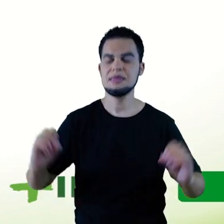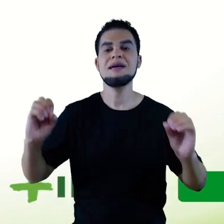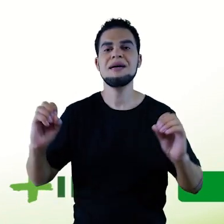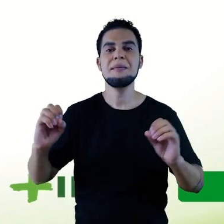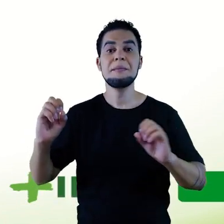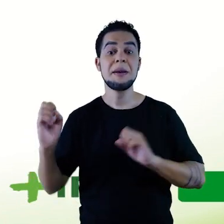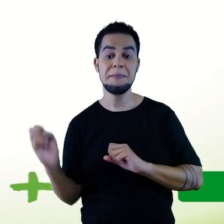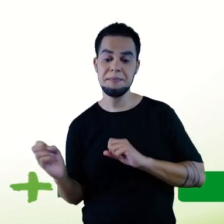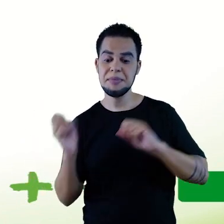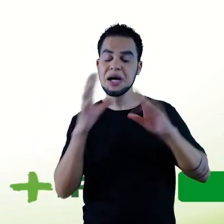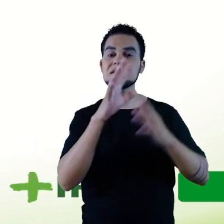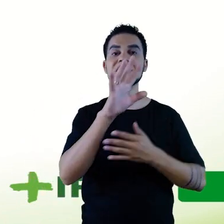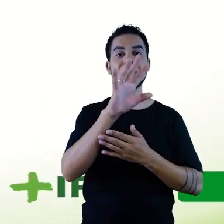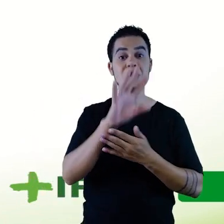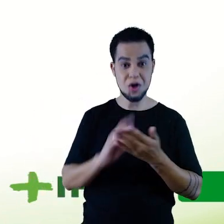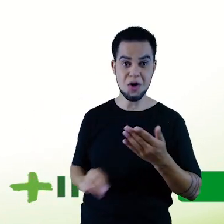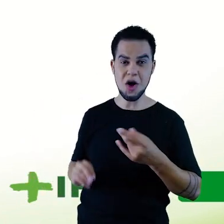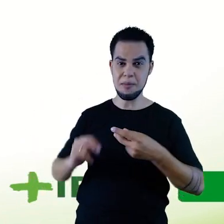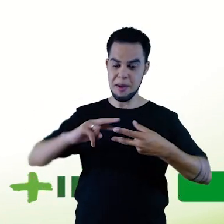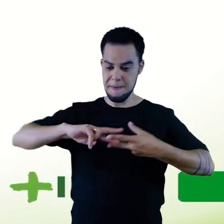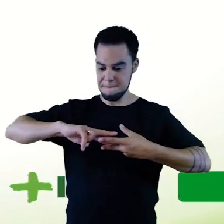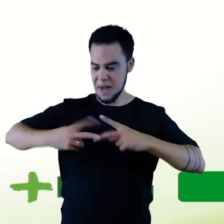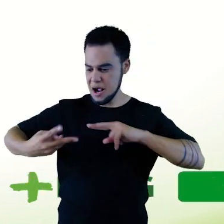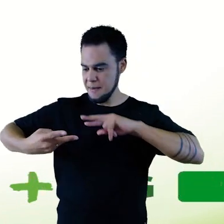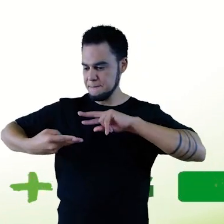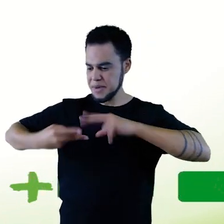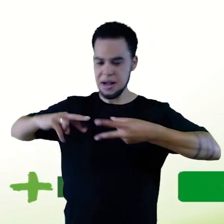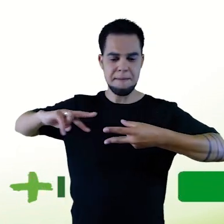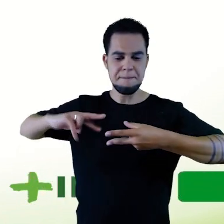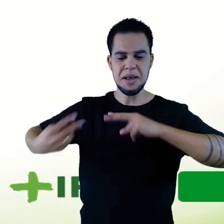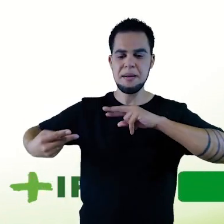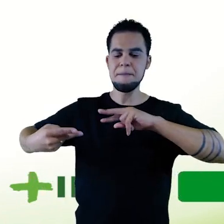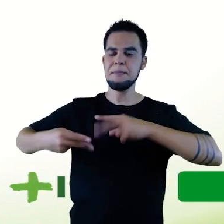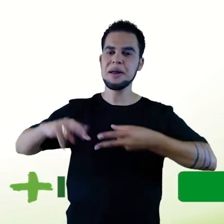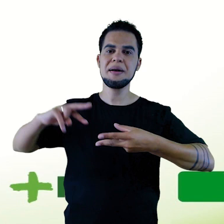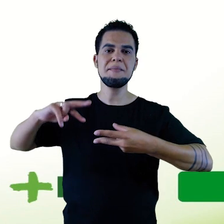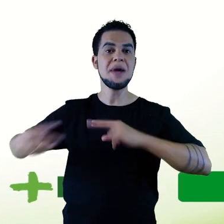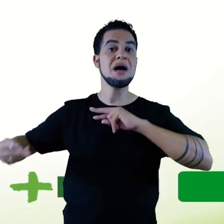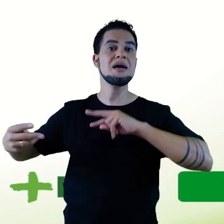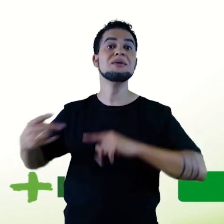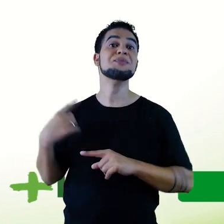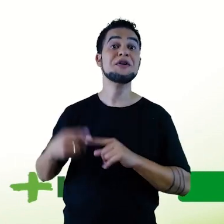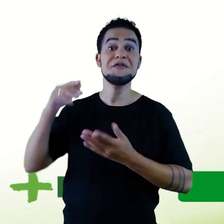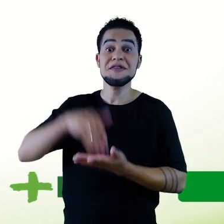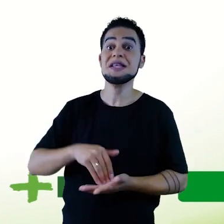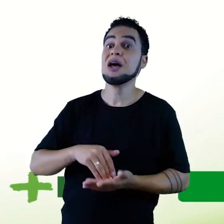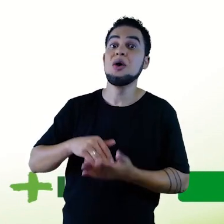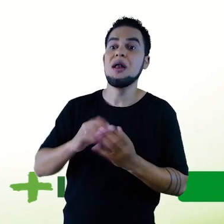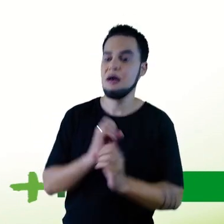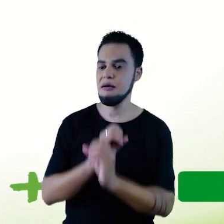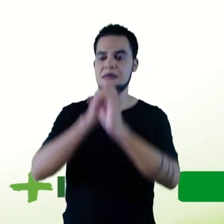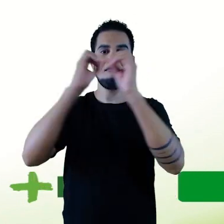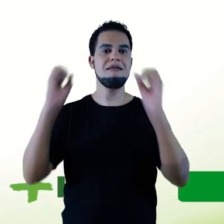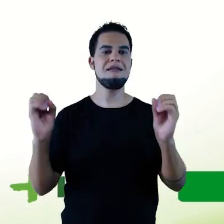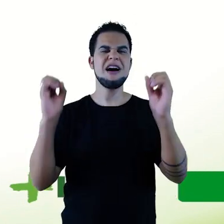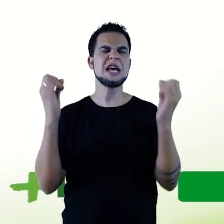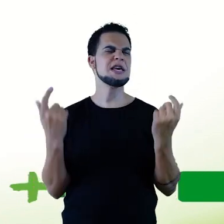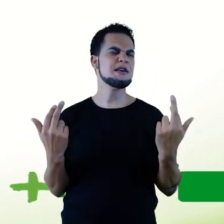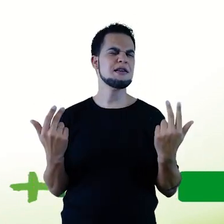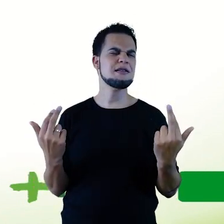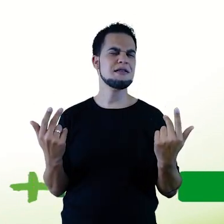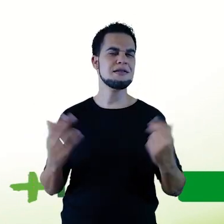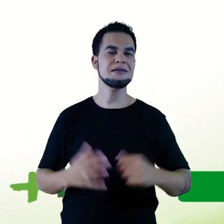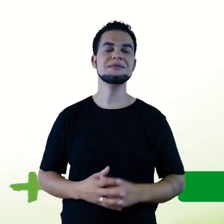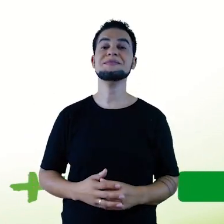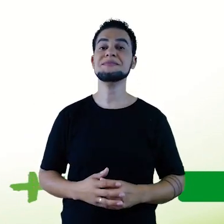mandar as cópias genéticas para as células filhas? Aí no final você tem 2 células idênticas?